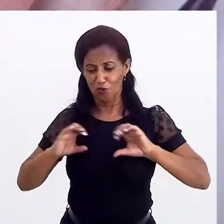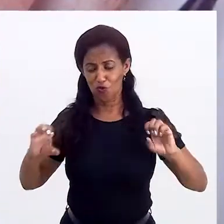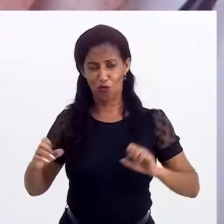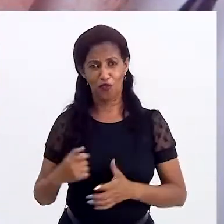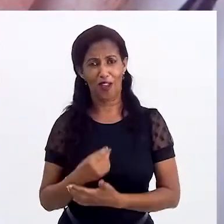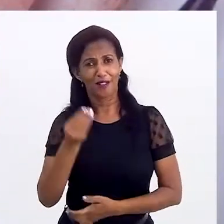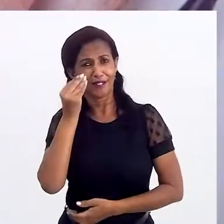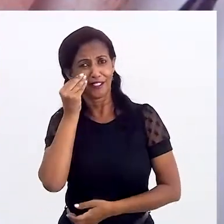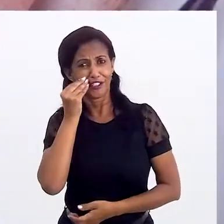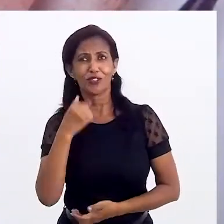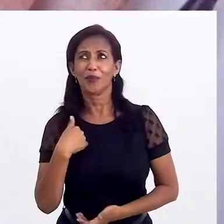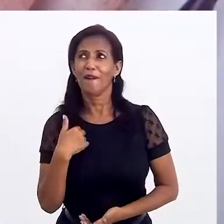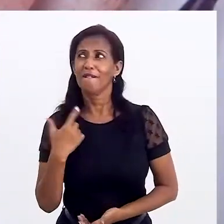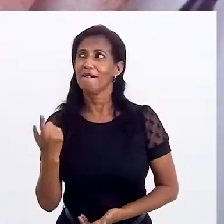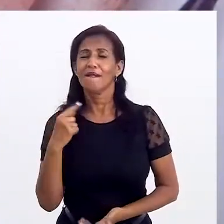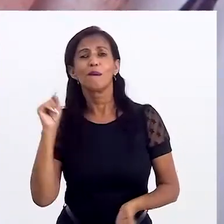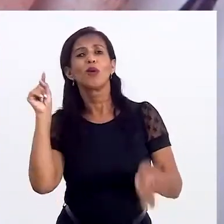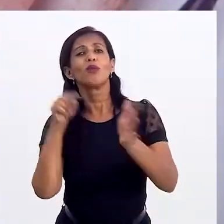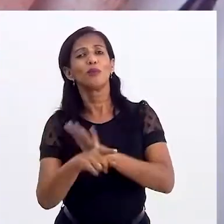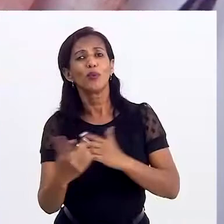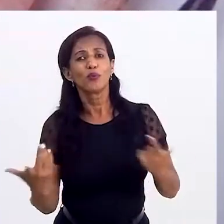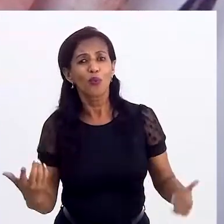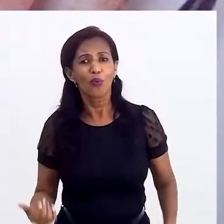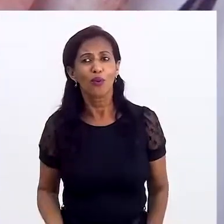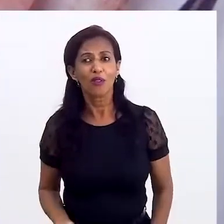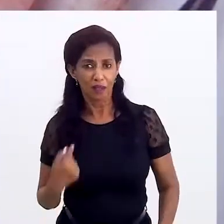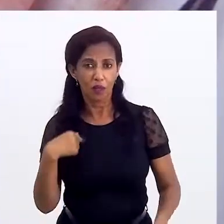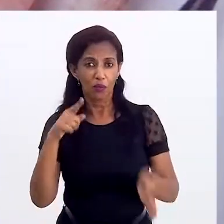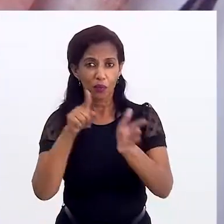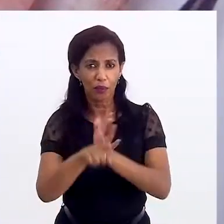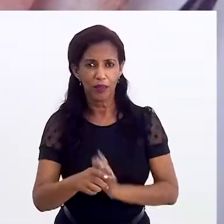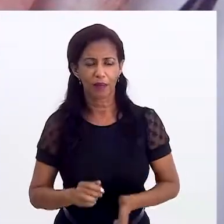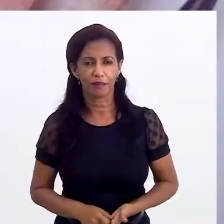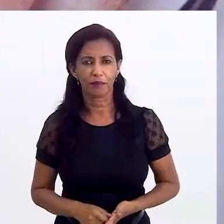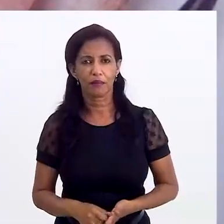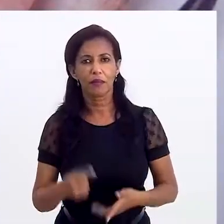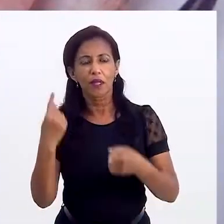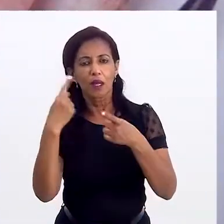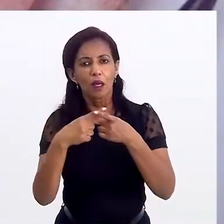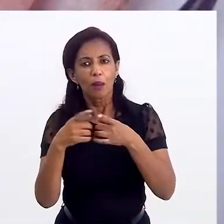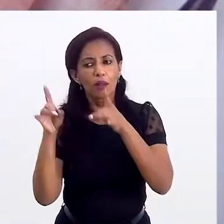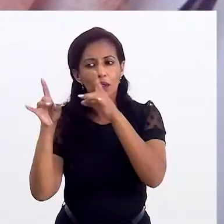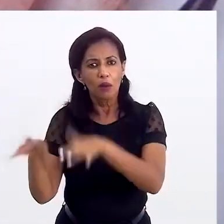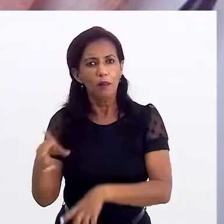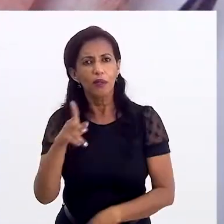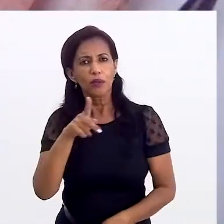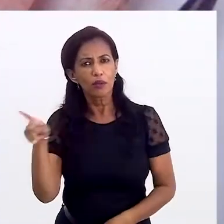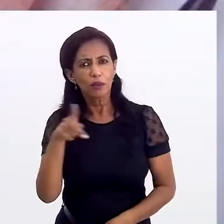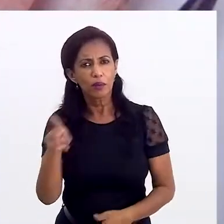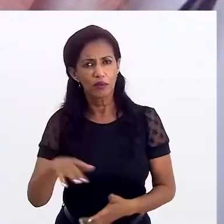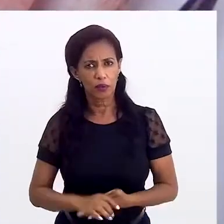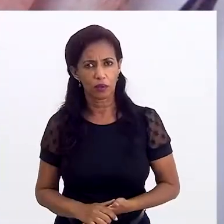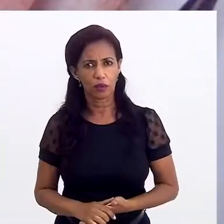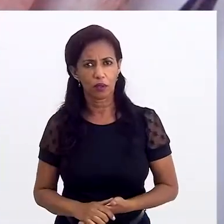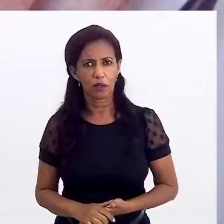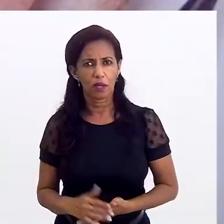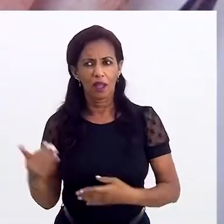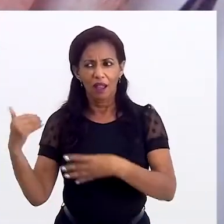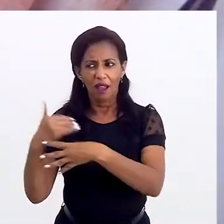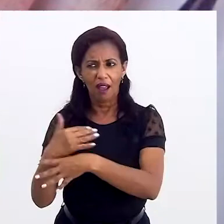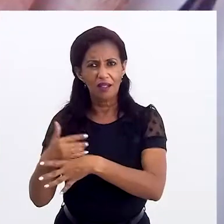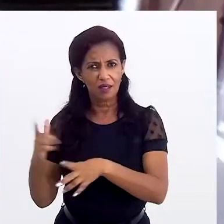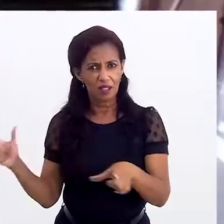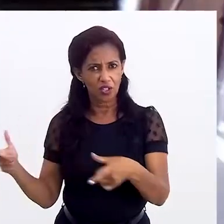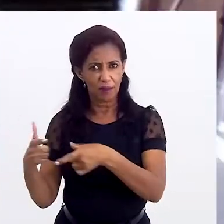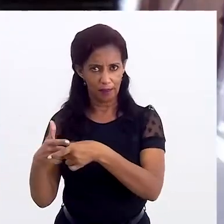essa entrevista, eu ia falar assim, por que não perguntou? Então vou perguntar, por que você não abandonou esse professor? É porque a cidade era pequena e não